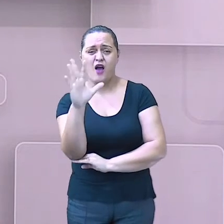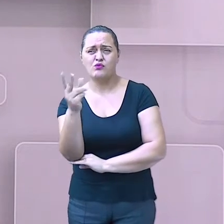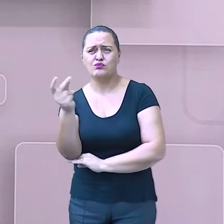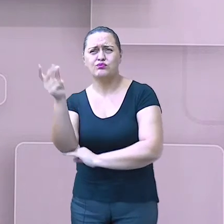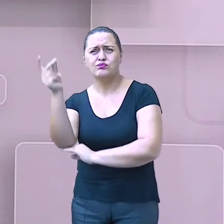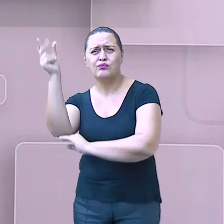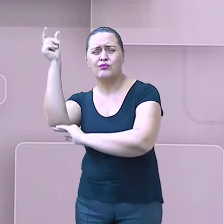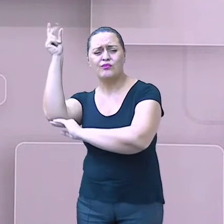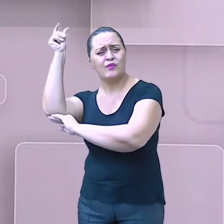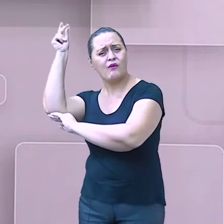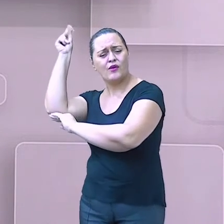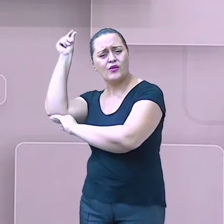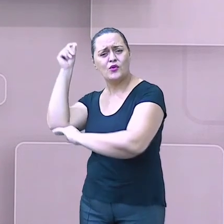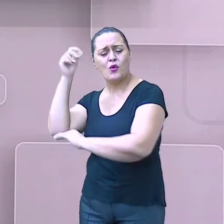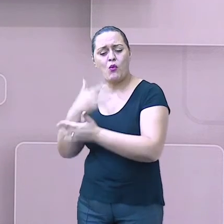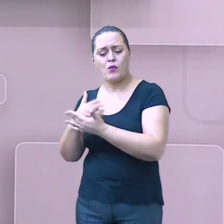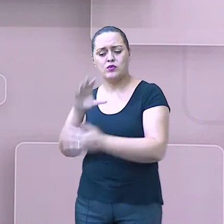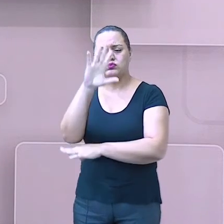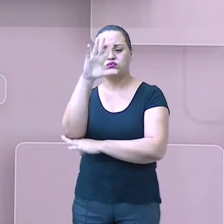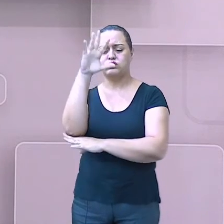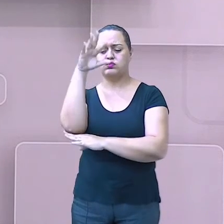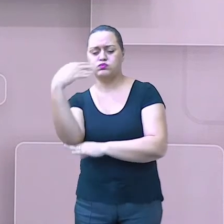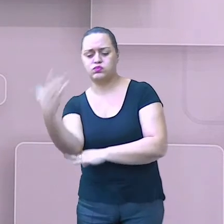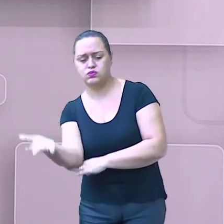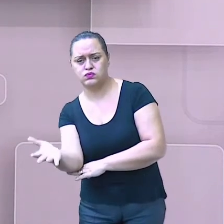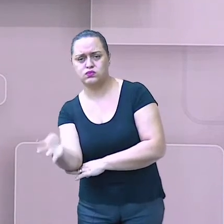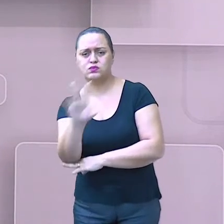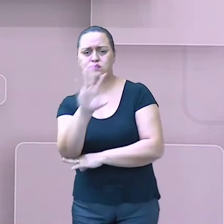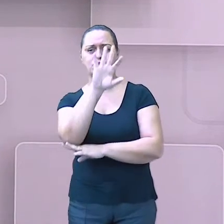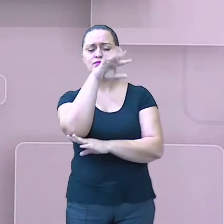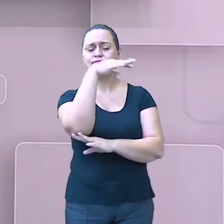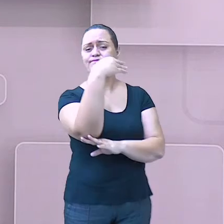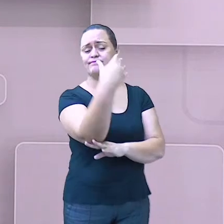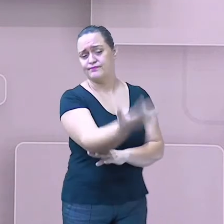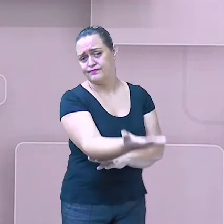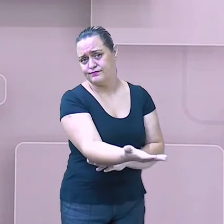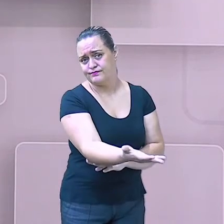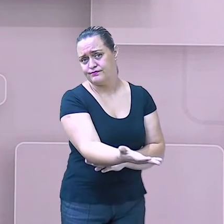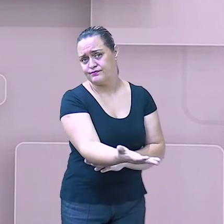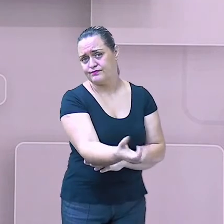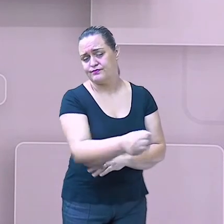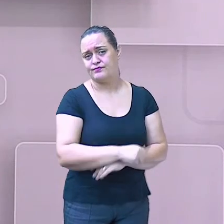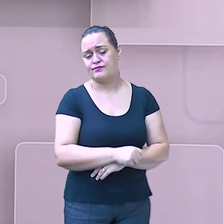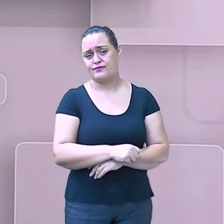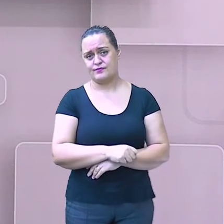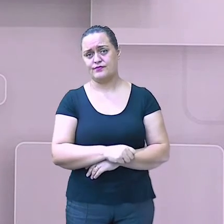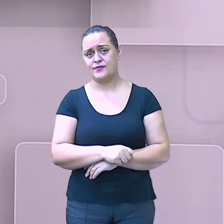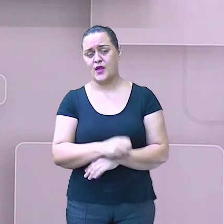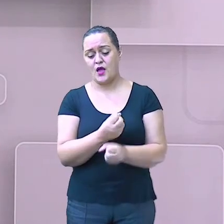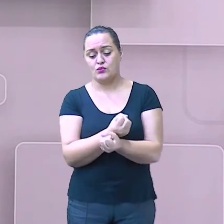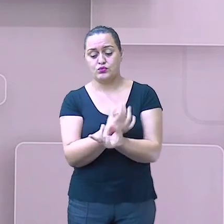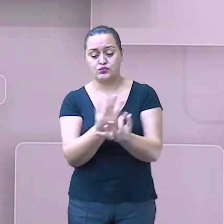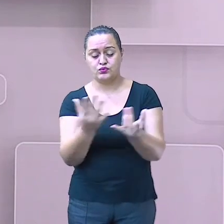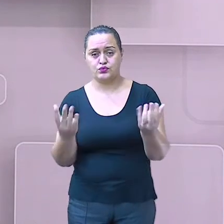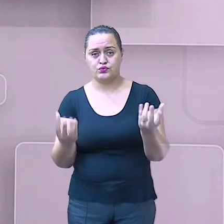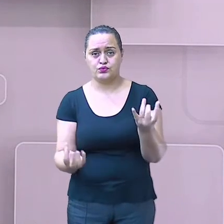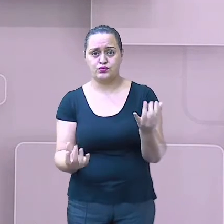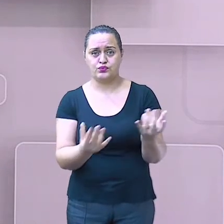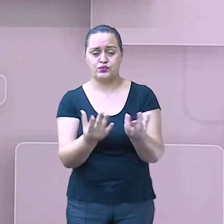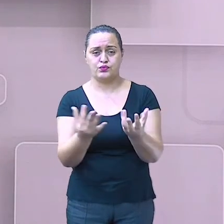maneira desordenada. E aí? O nosso país é considerado o segundo país